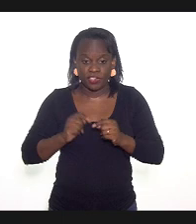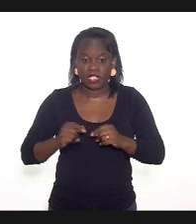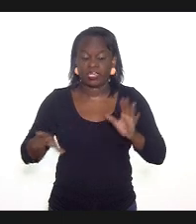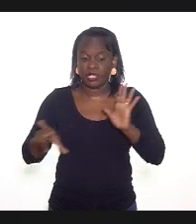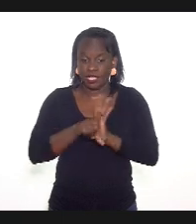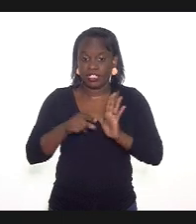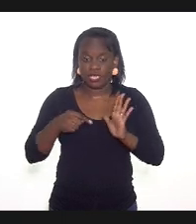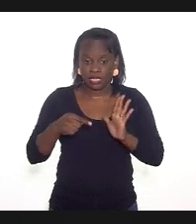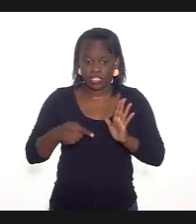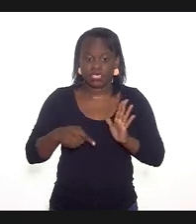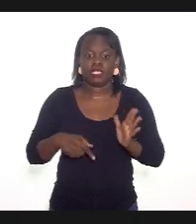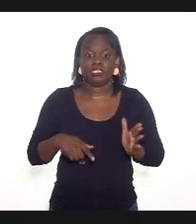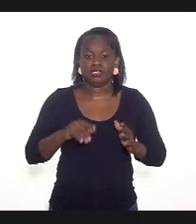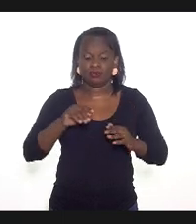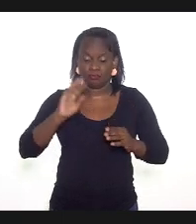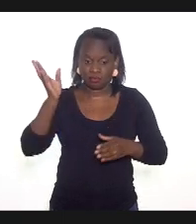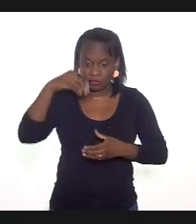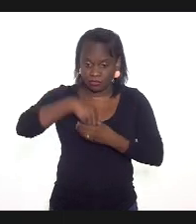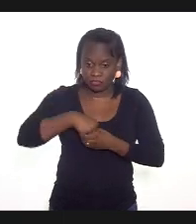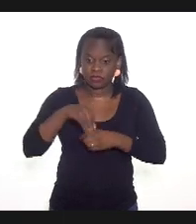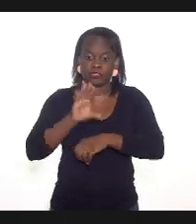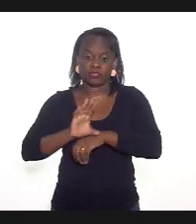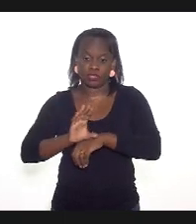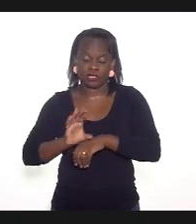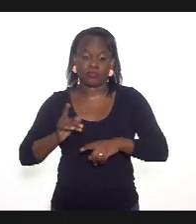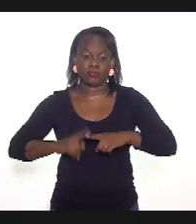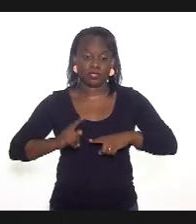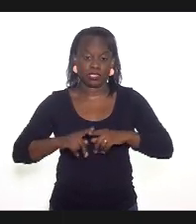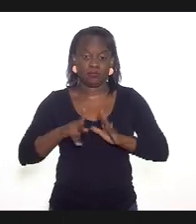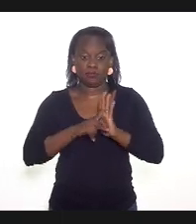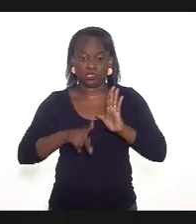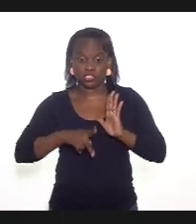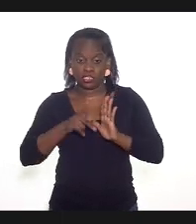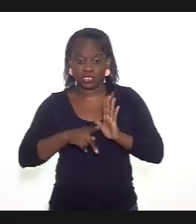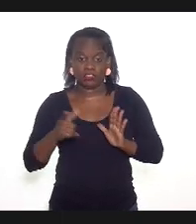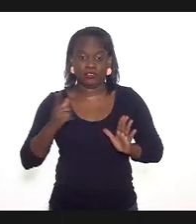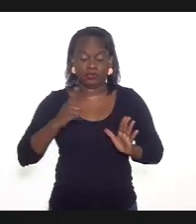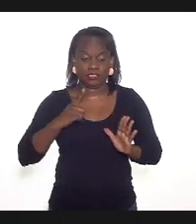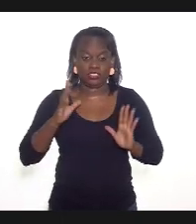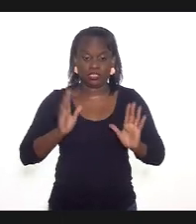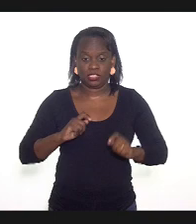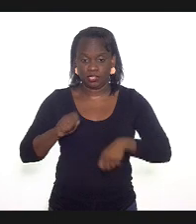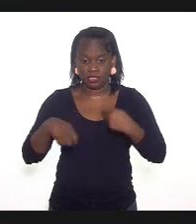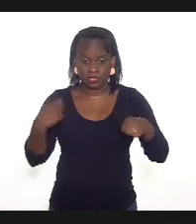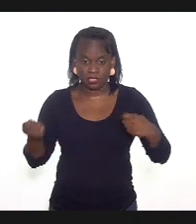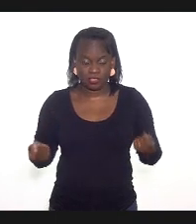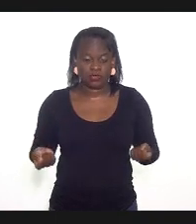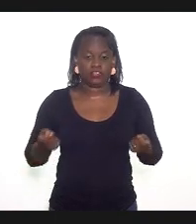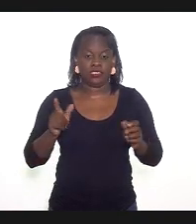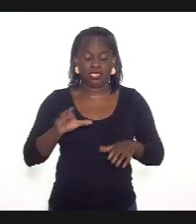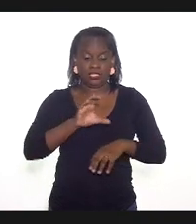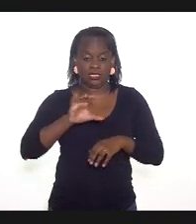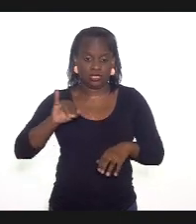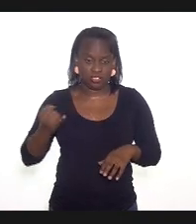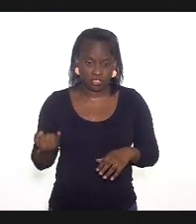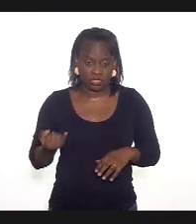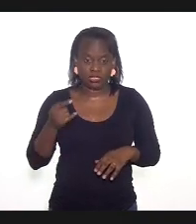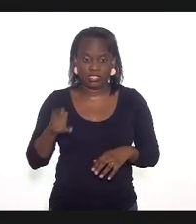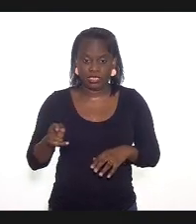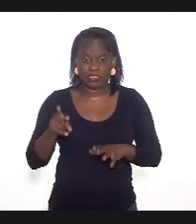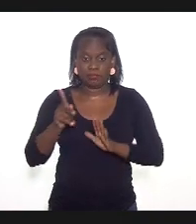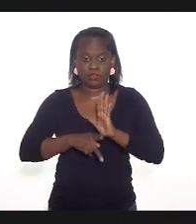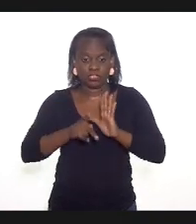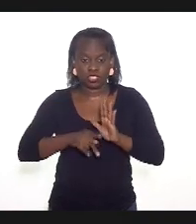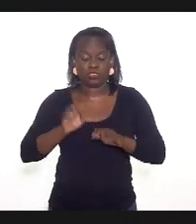legislação infraconstitucional. Uma vez que o projeto tenha sido classificado por esta CCJ como um